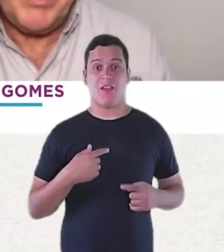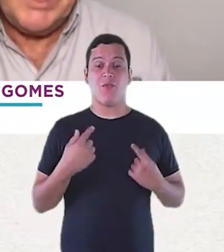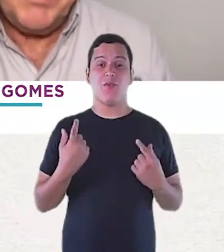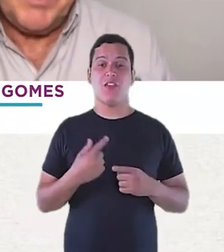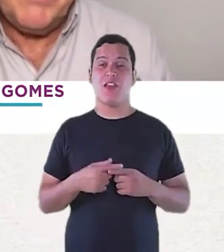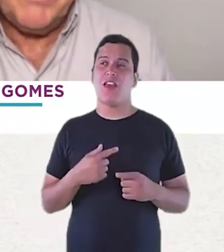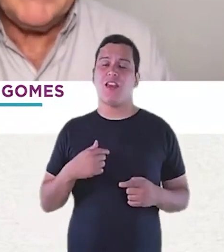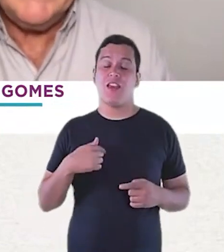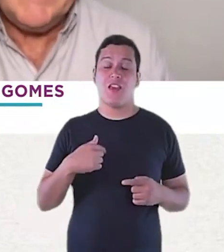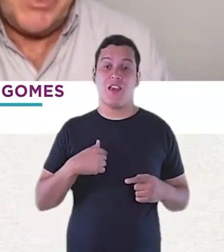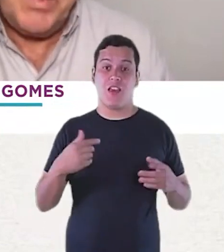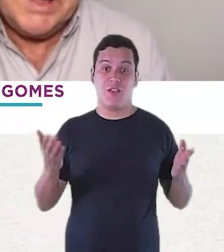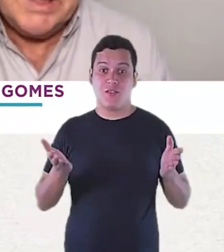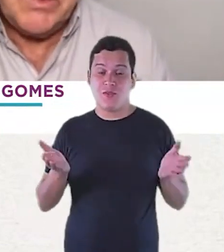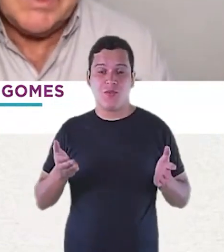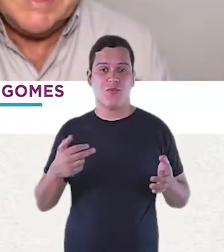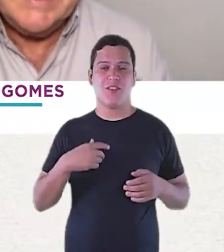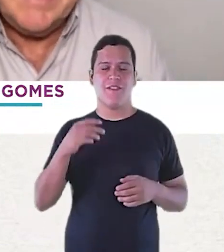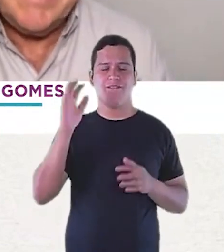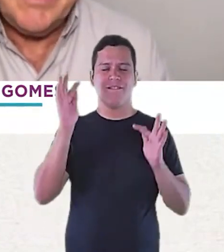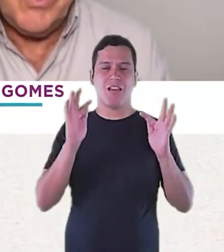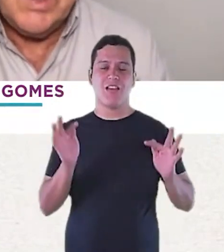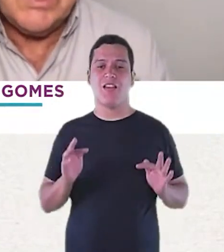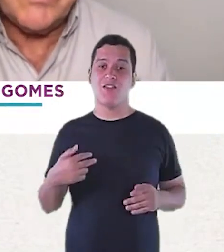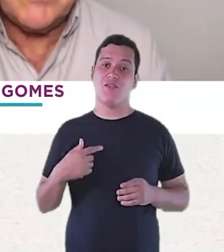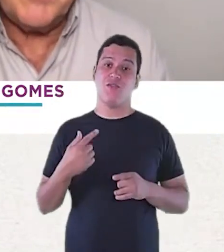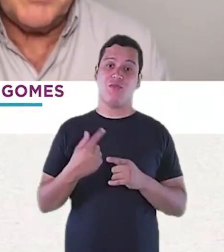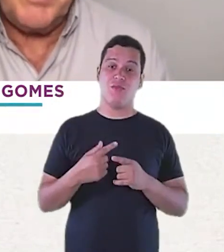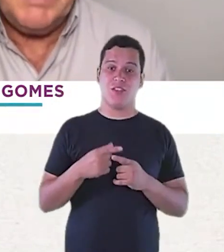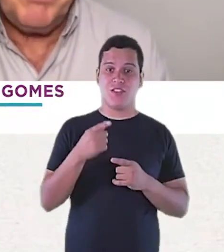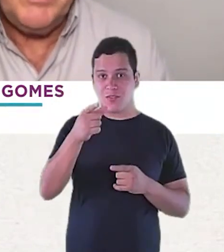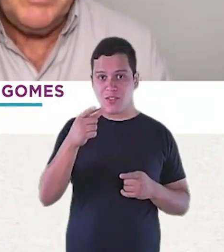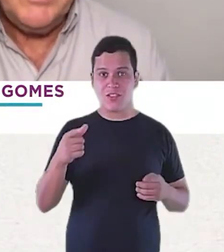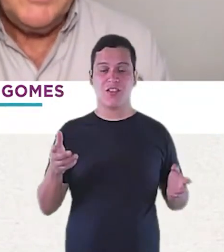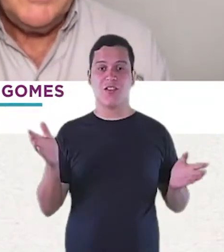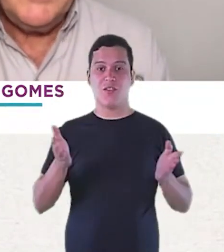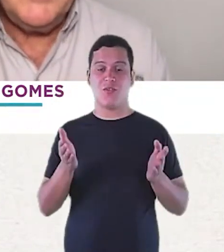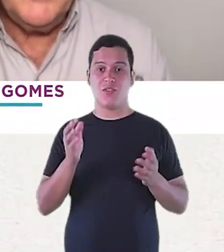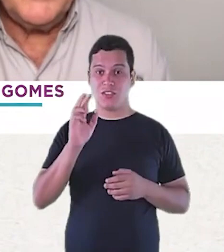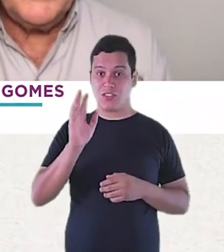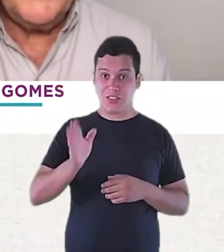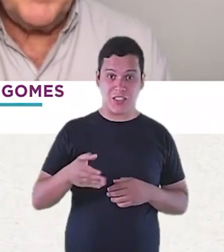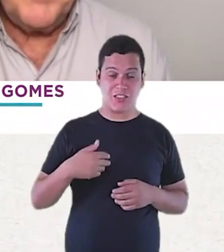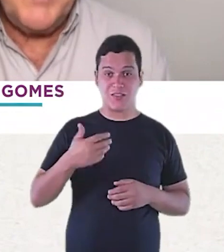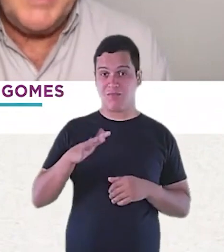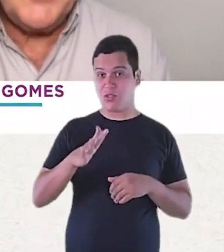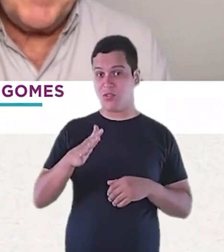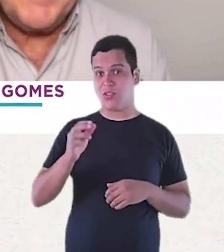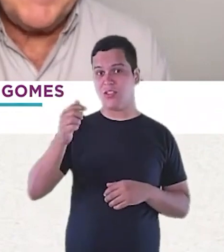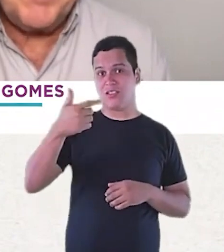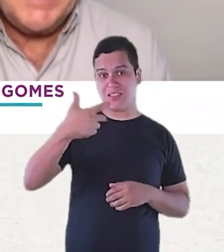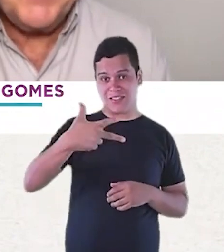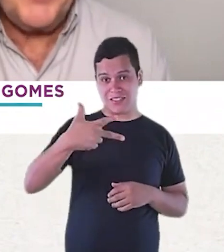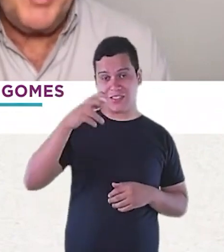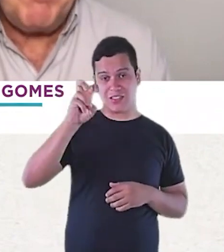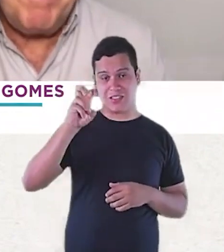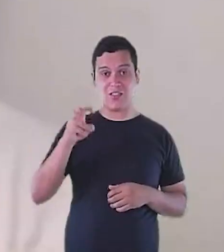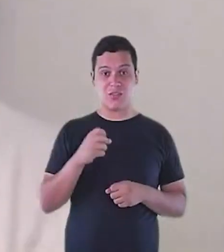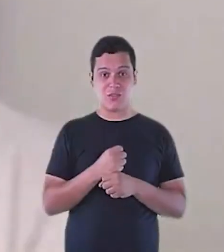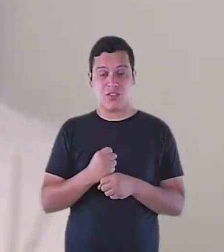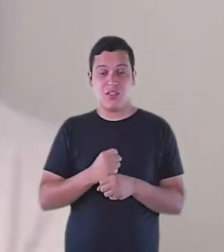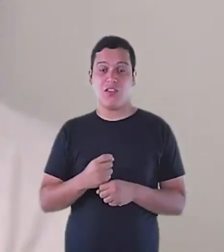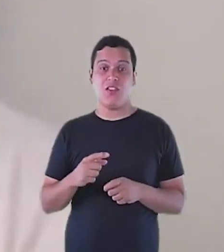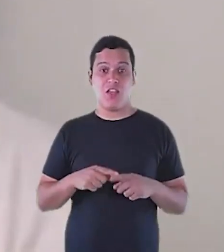Sempre um Papo, né? Porque você está completando 35 anos de Sempre um Papo e eu tive o privilégio de participar de